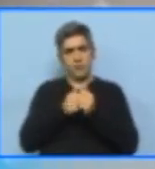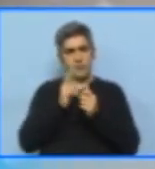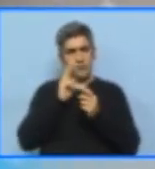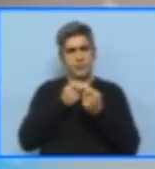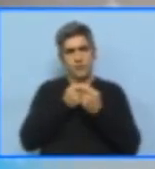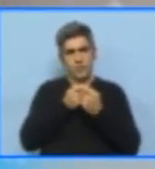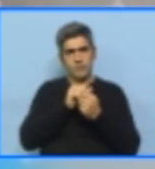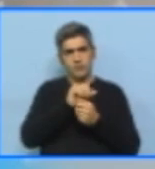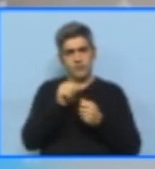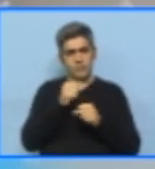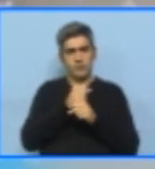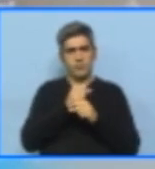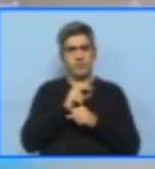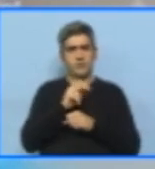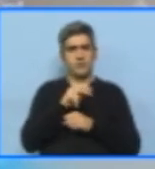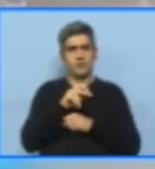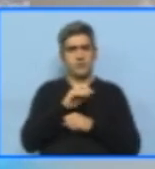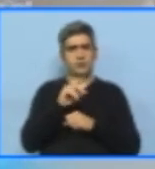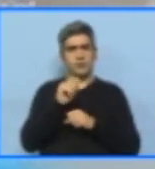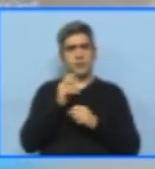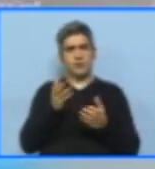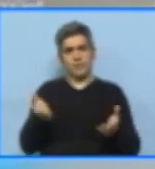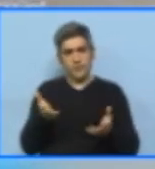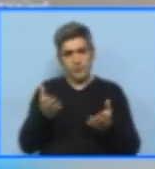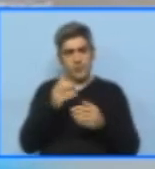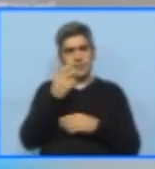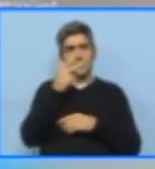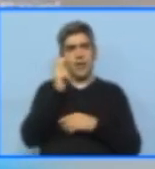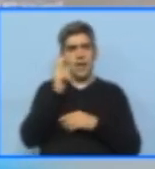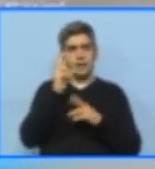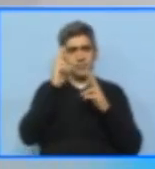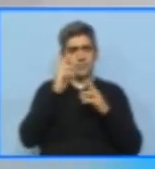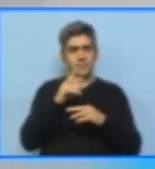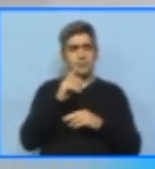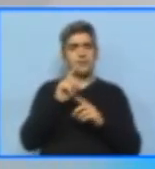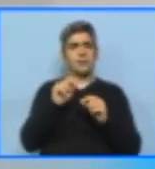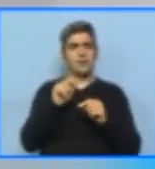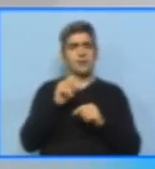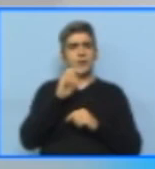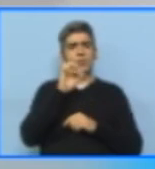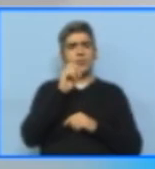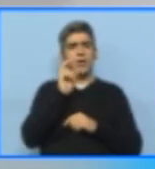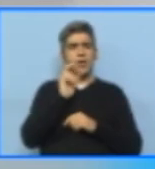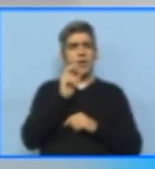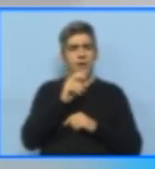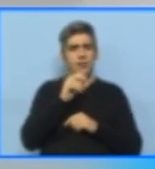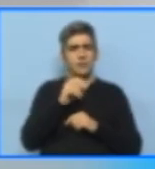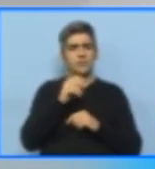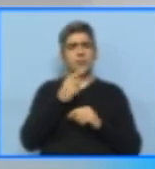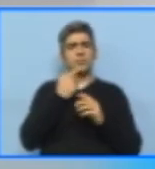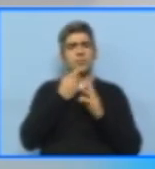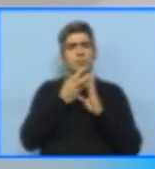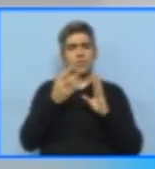próximos da Rádio Muito obrigado Renascença. E estamos aqui rumo ao centenário, se Deus quiser. Exatamente. A Rádio Renascença, 8 décadas junto de um